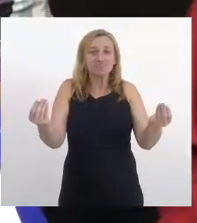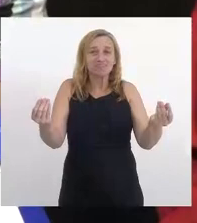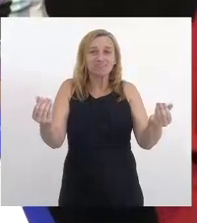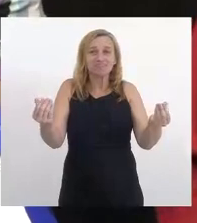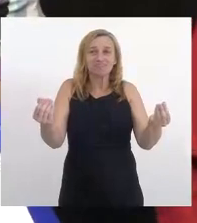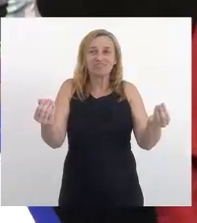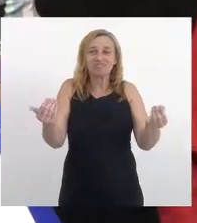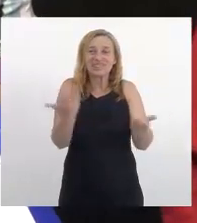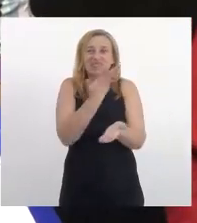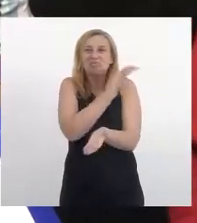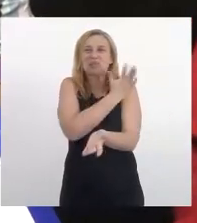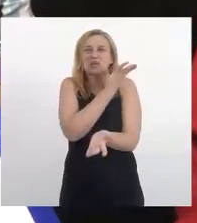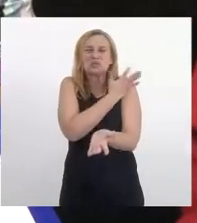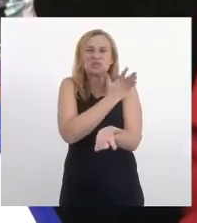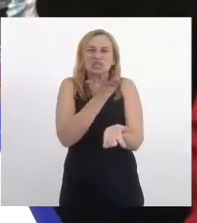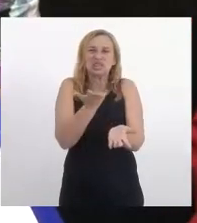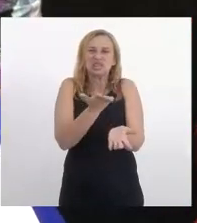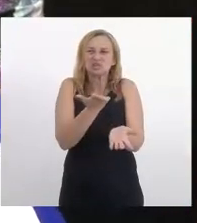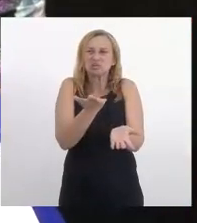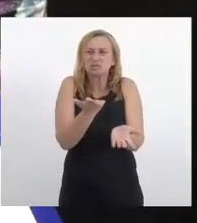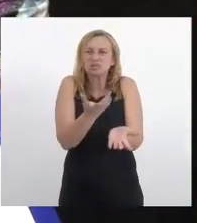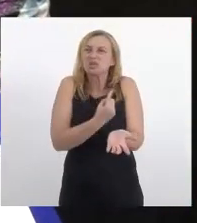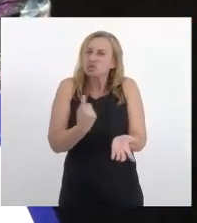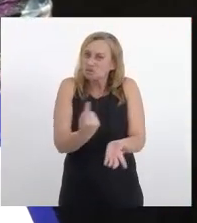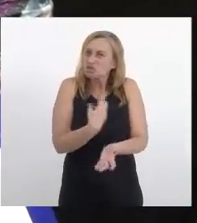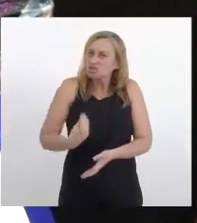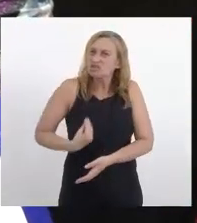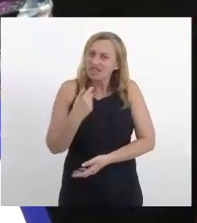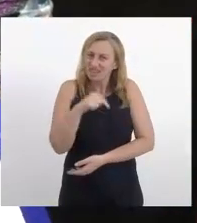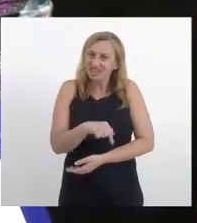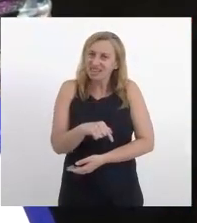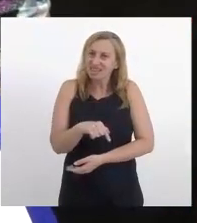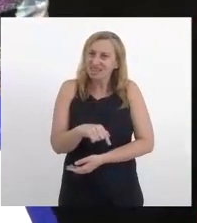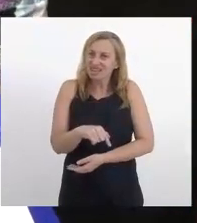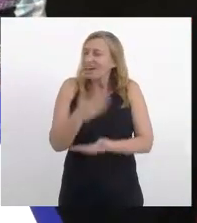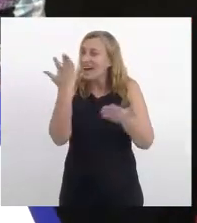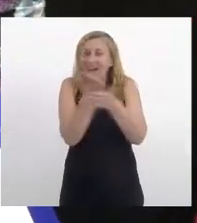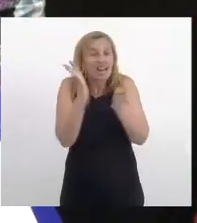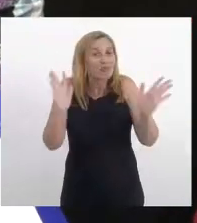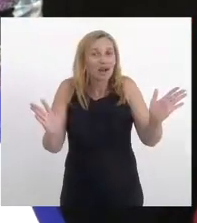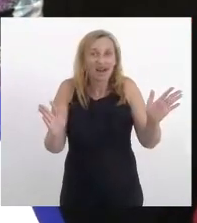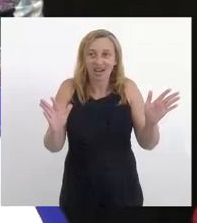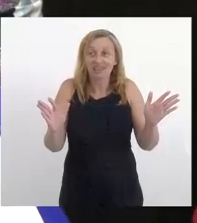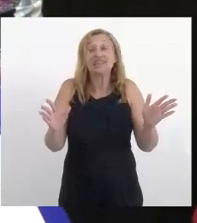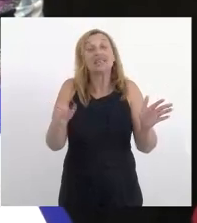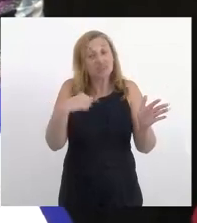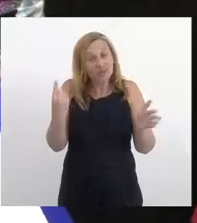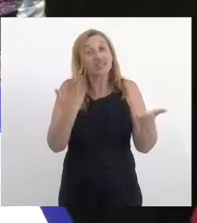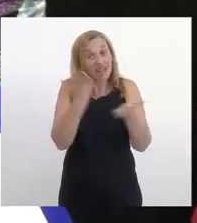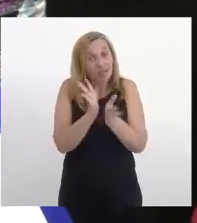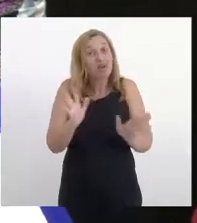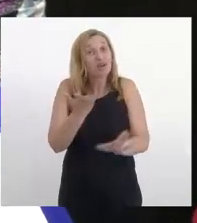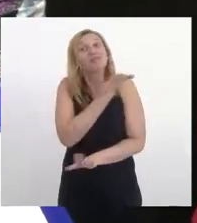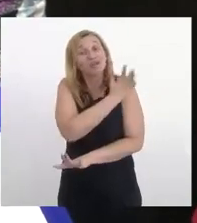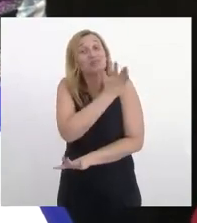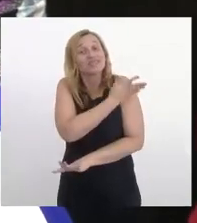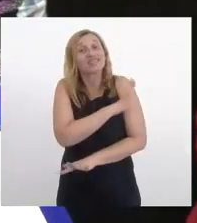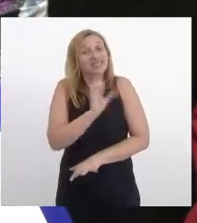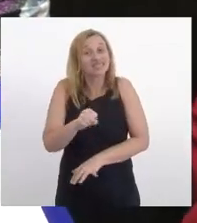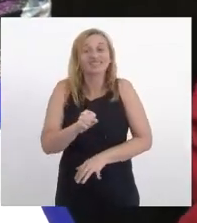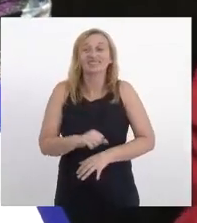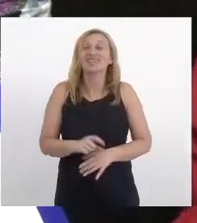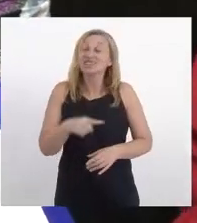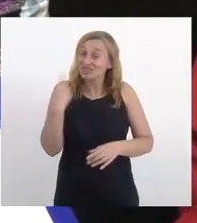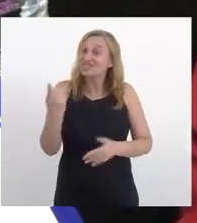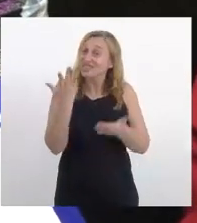essa intolerância? Nós estamos aqui para acabar com isso, e vamos acabar.